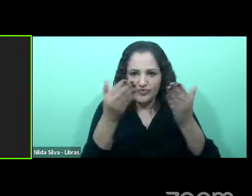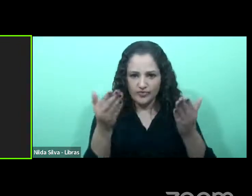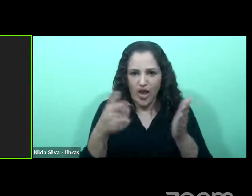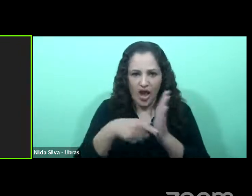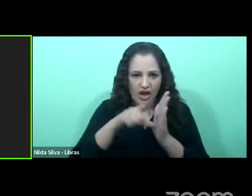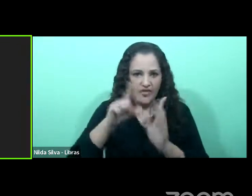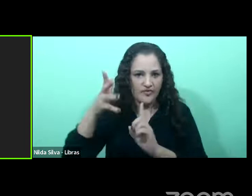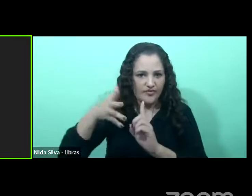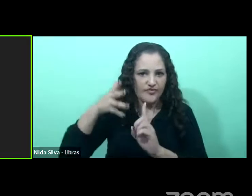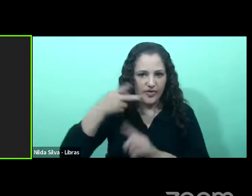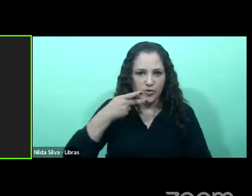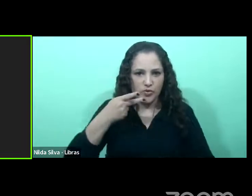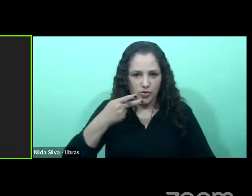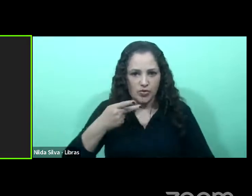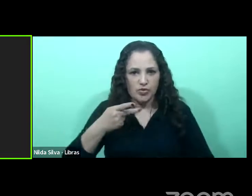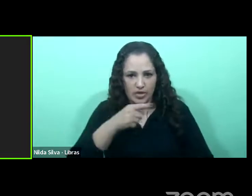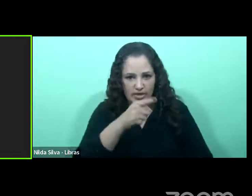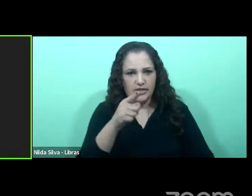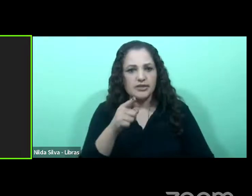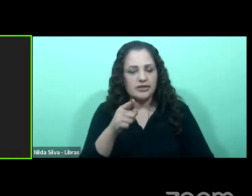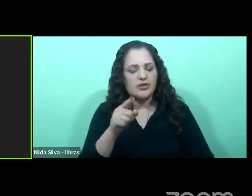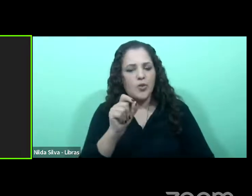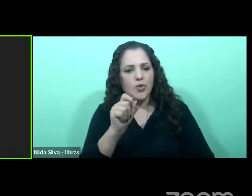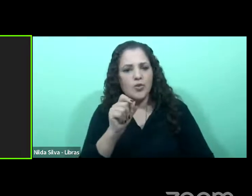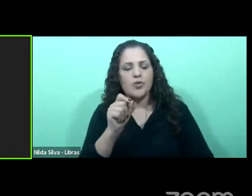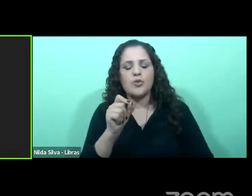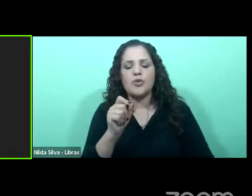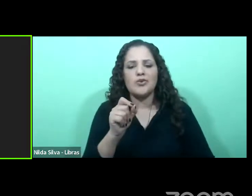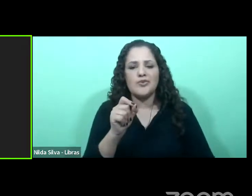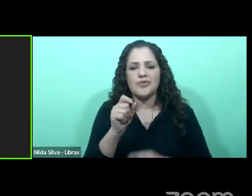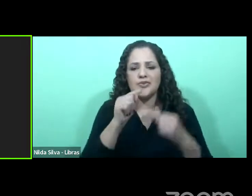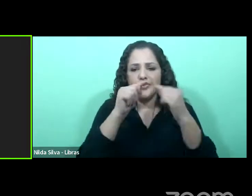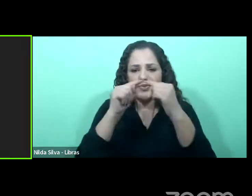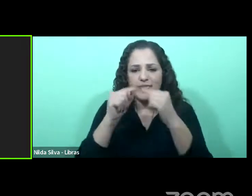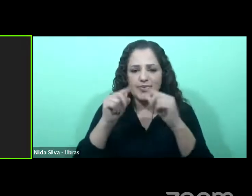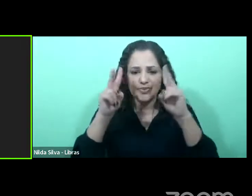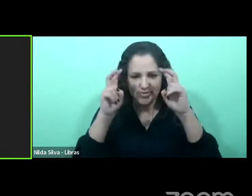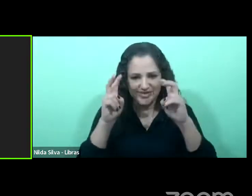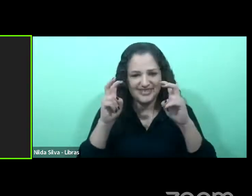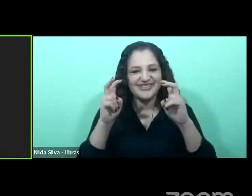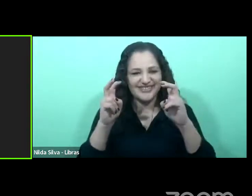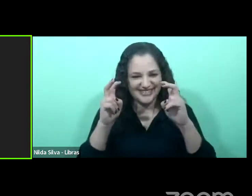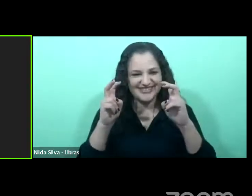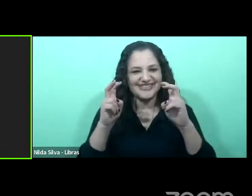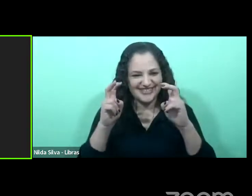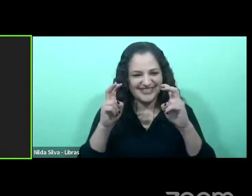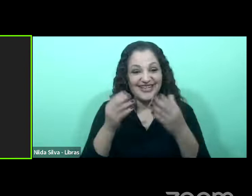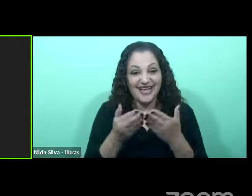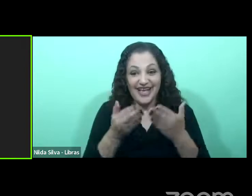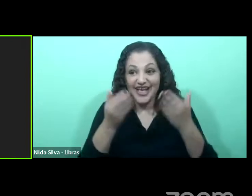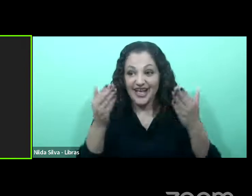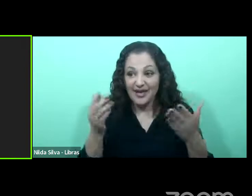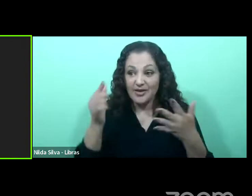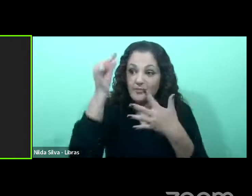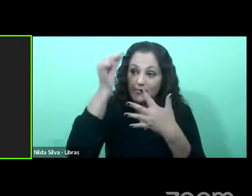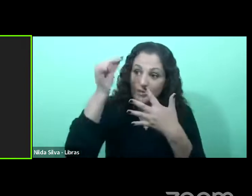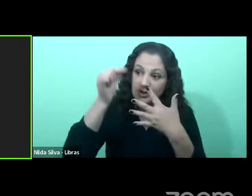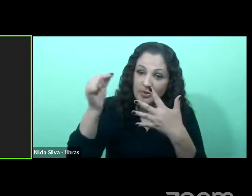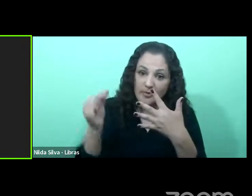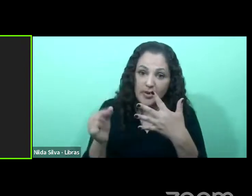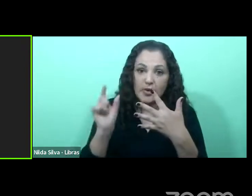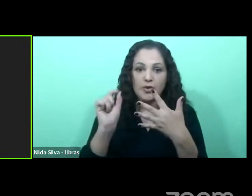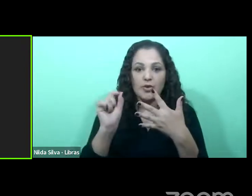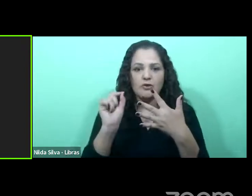antecederam, tocarem alguns assuntos inerentes, referente a essas questões de você dar aí